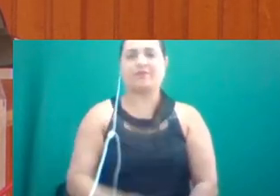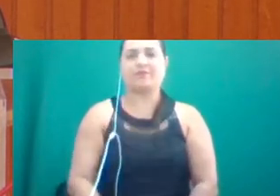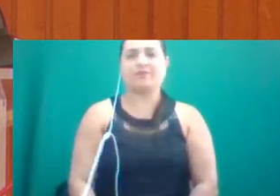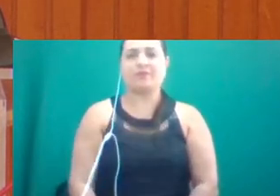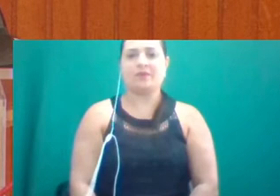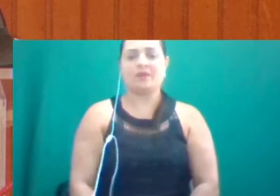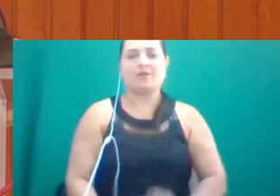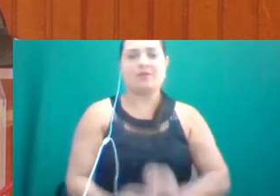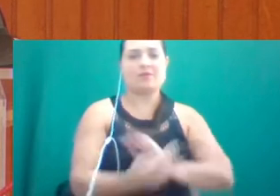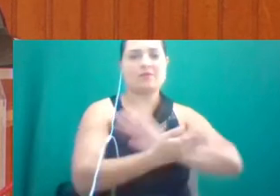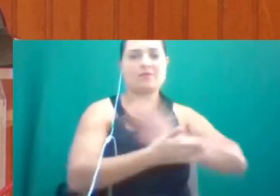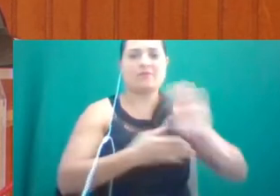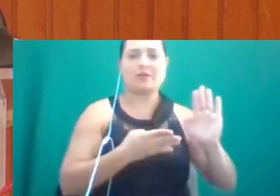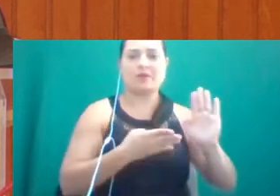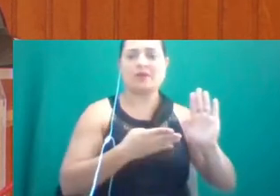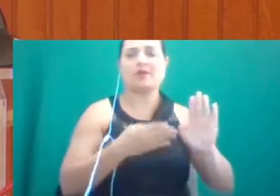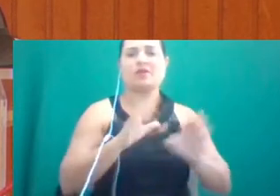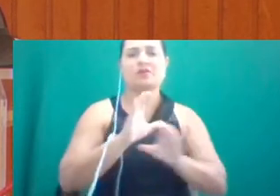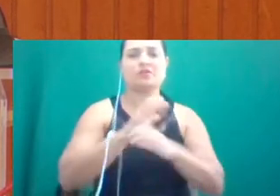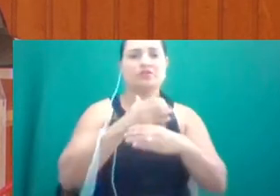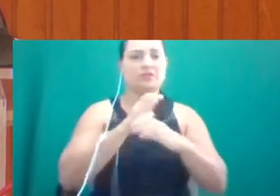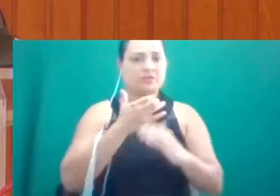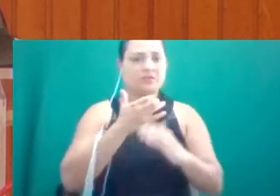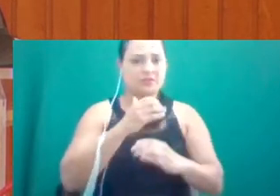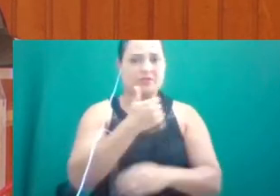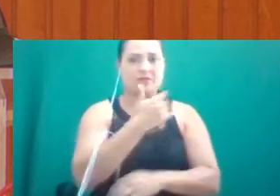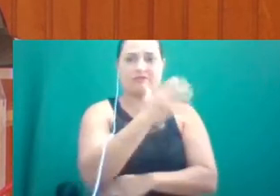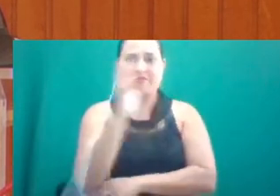Kaique Renan da Silva Salvador.